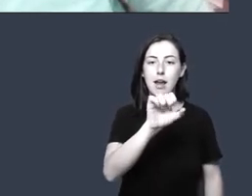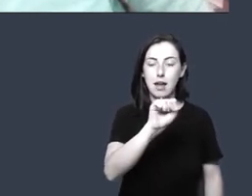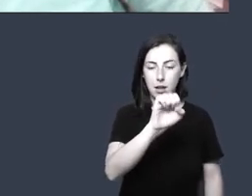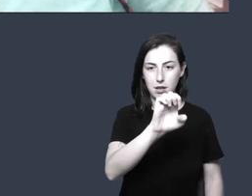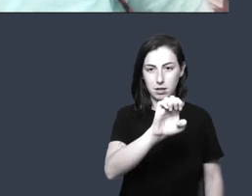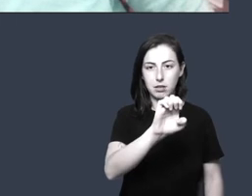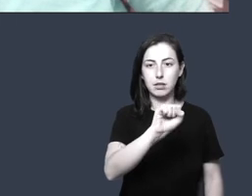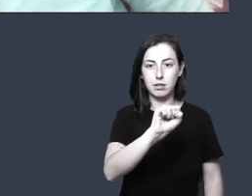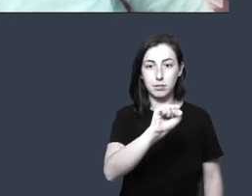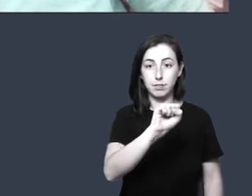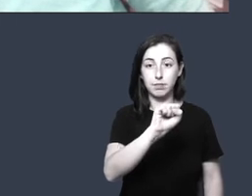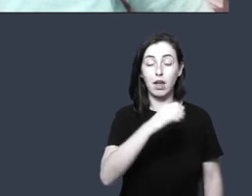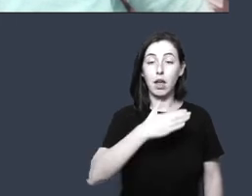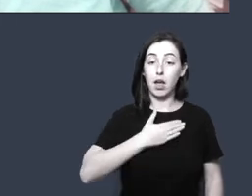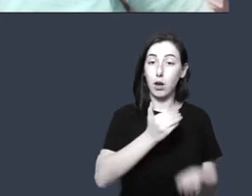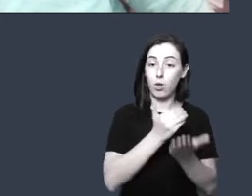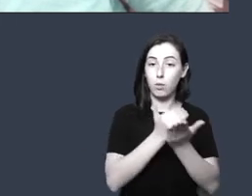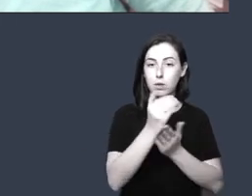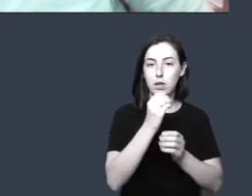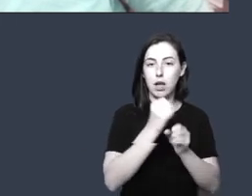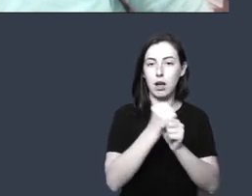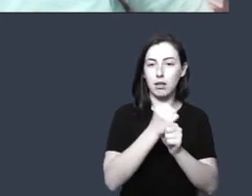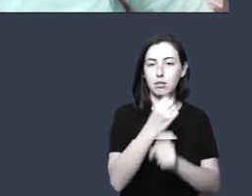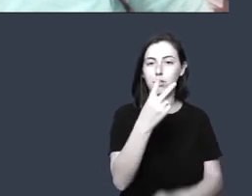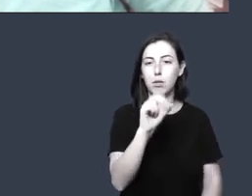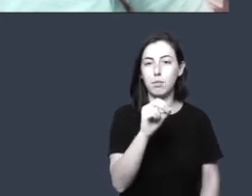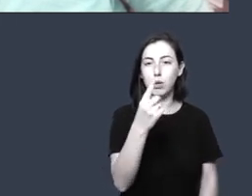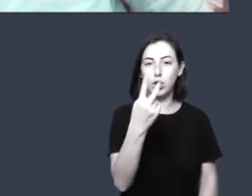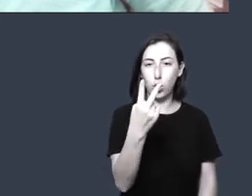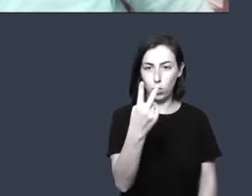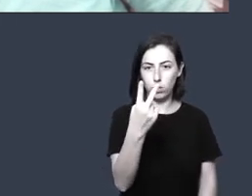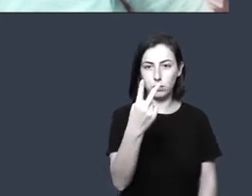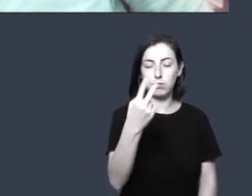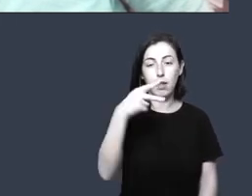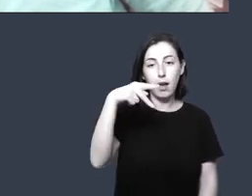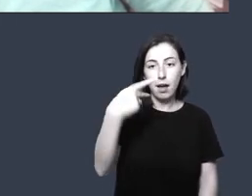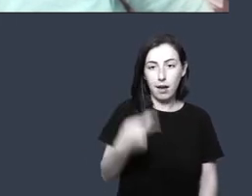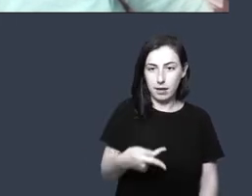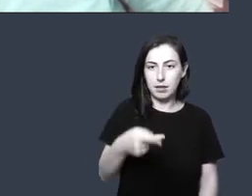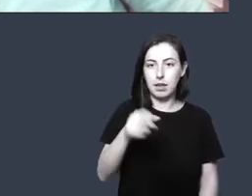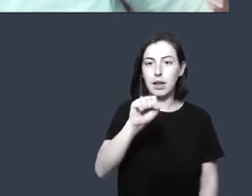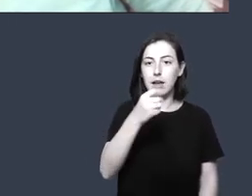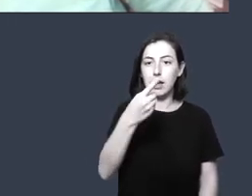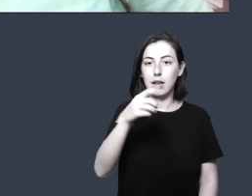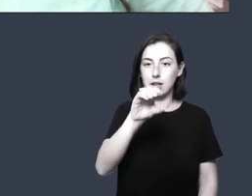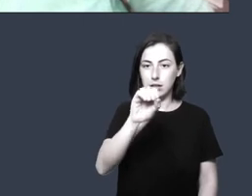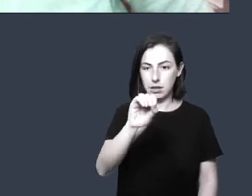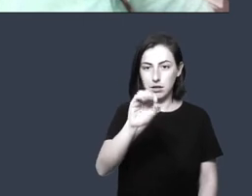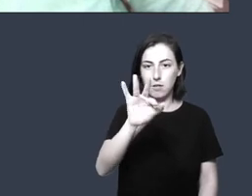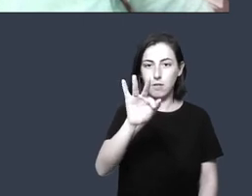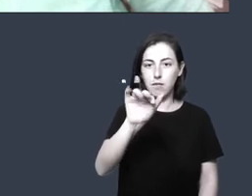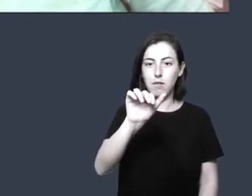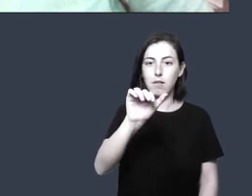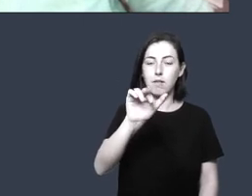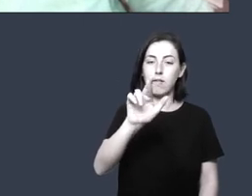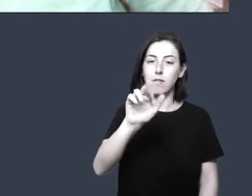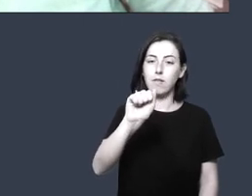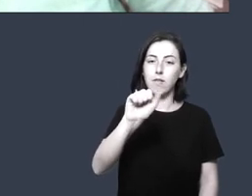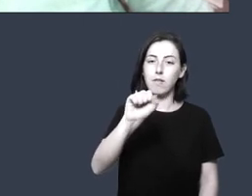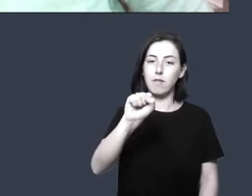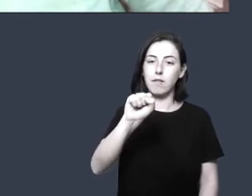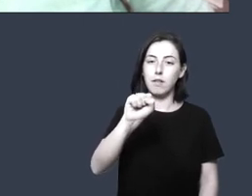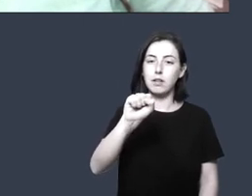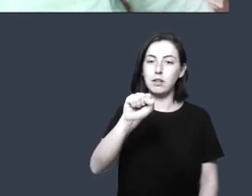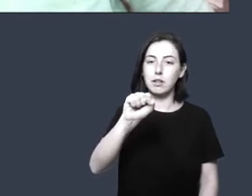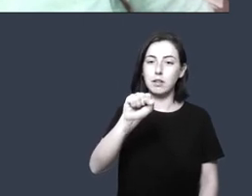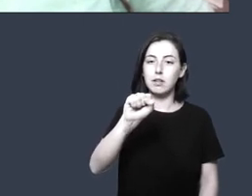São Francisco e que hoje em dia a gente está em mais de 190 cidades, em mais de 50 países, com